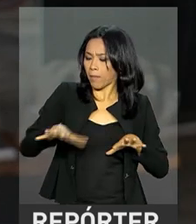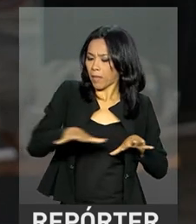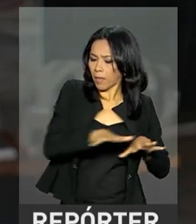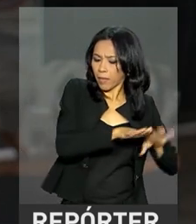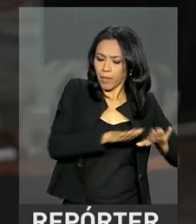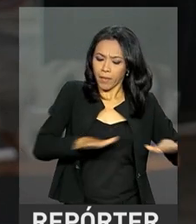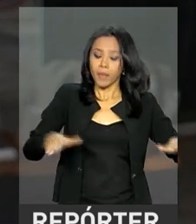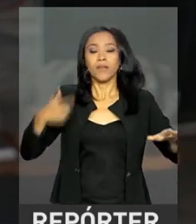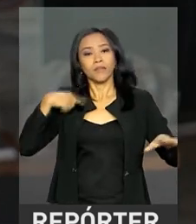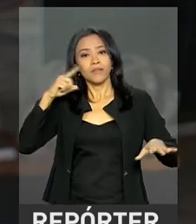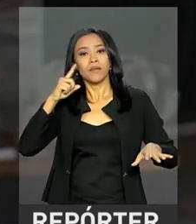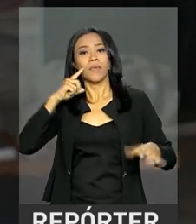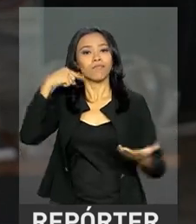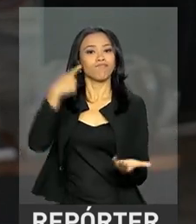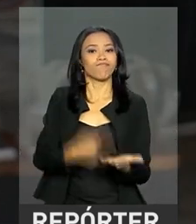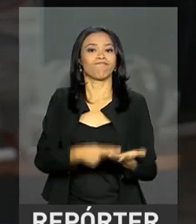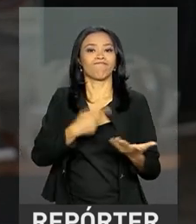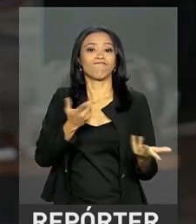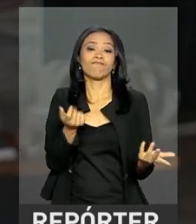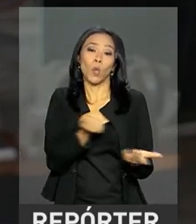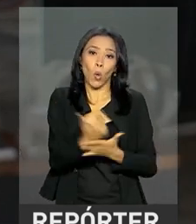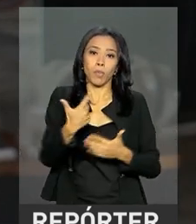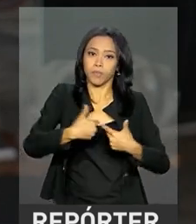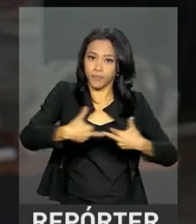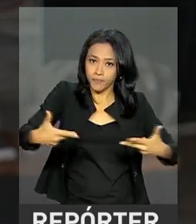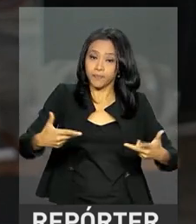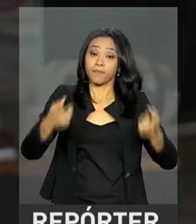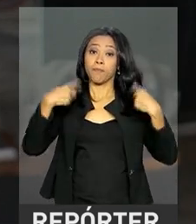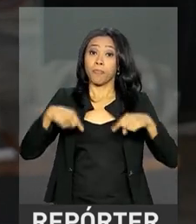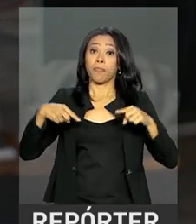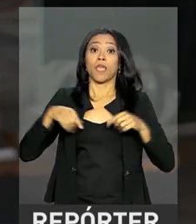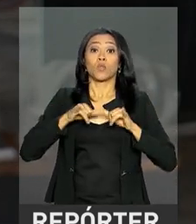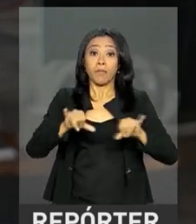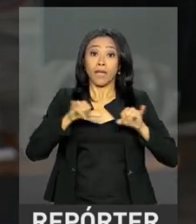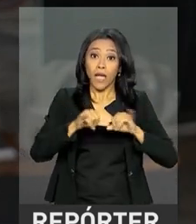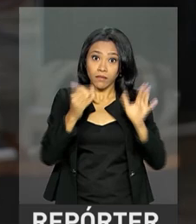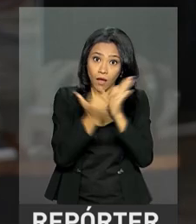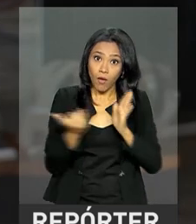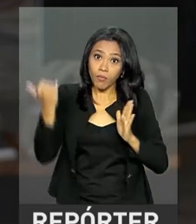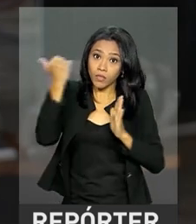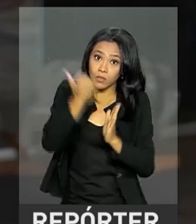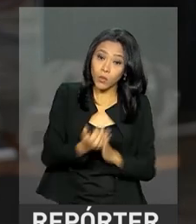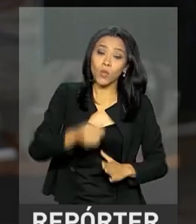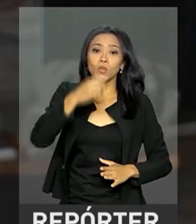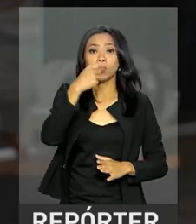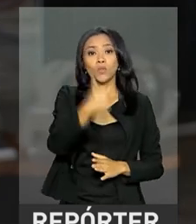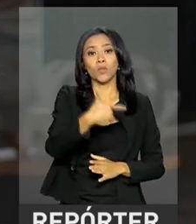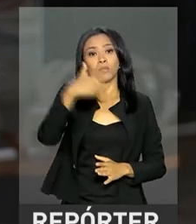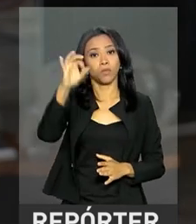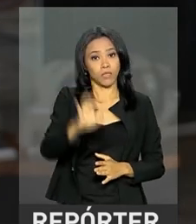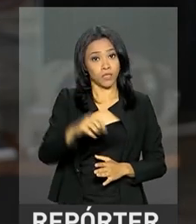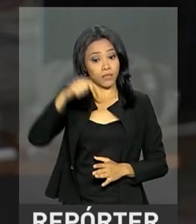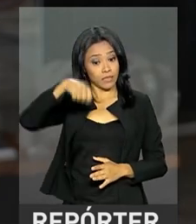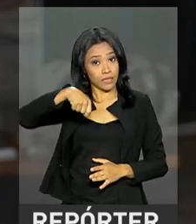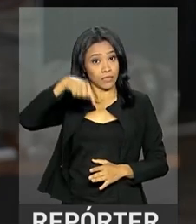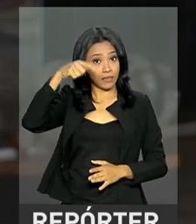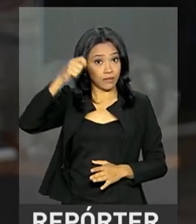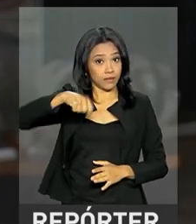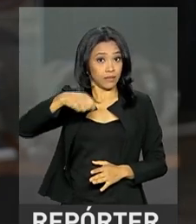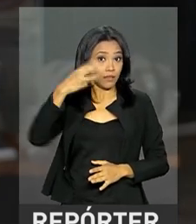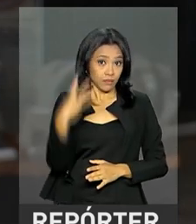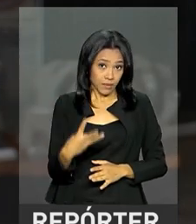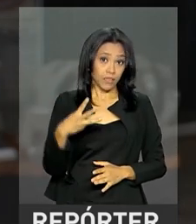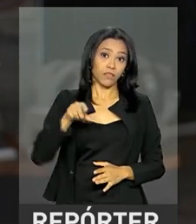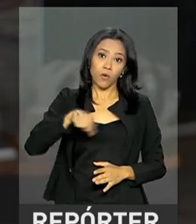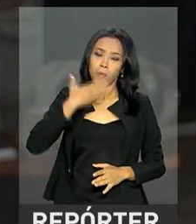fecharem negócios. Os supermercados cresceram mais de 2% no primeiro trimestre deste ano, o que foi o melhor resultado